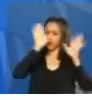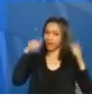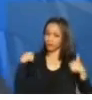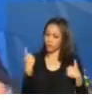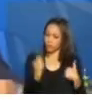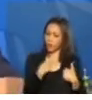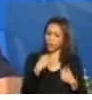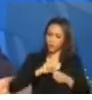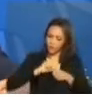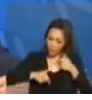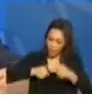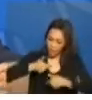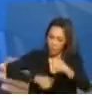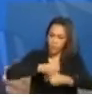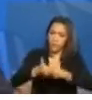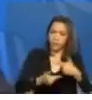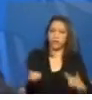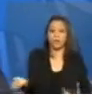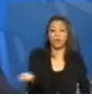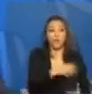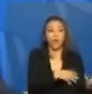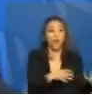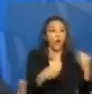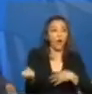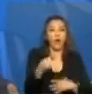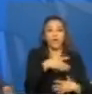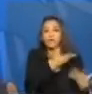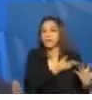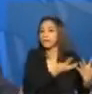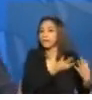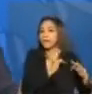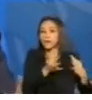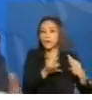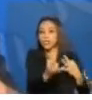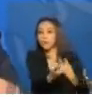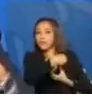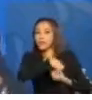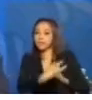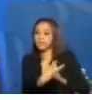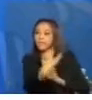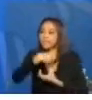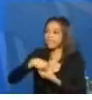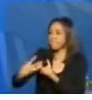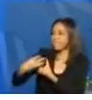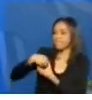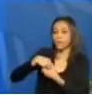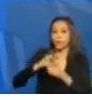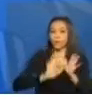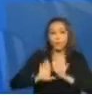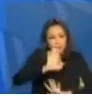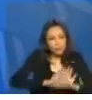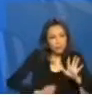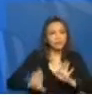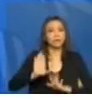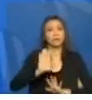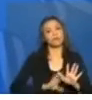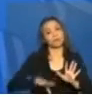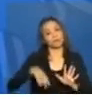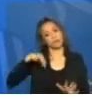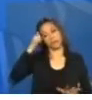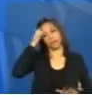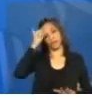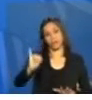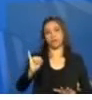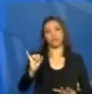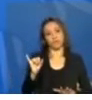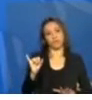fazendo, o quanto de novas tecnologias nós tivemos que agregar, os cuidados que têm que ser feitos para evitarem